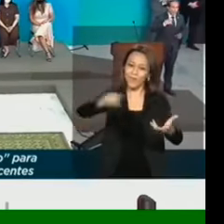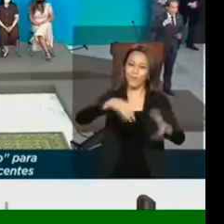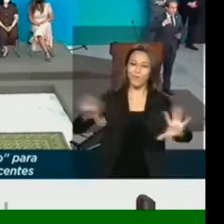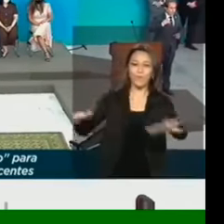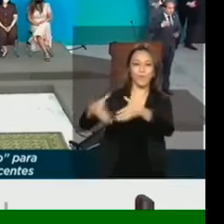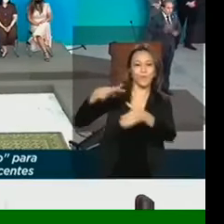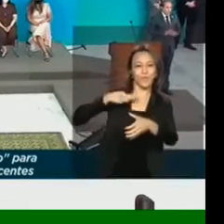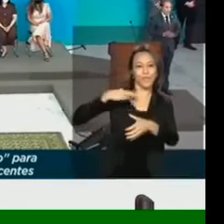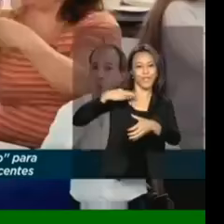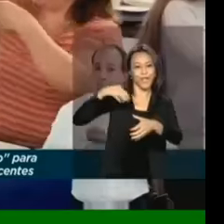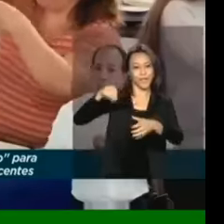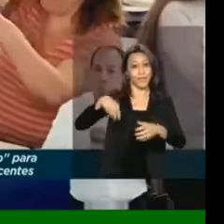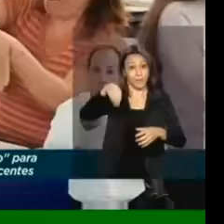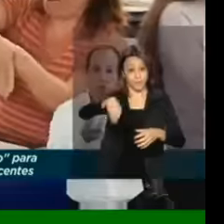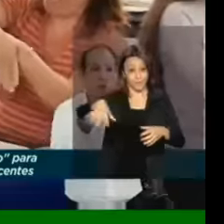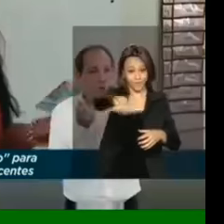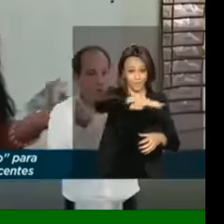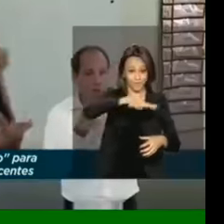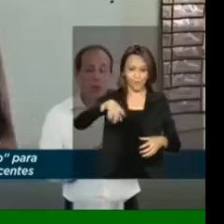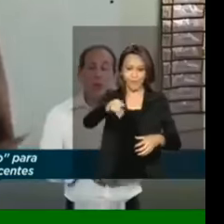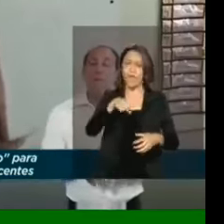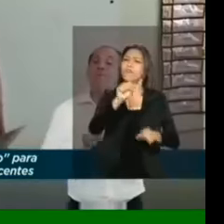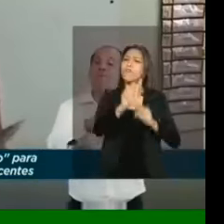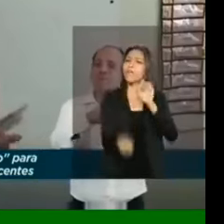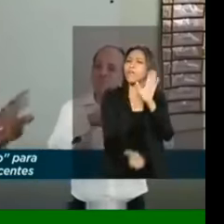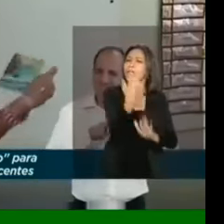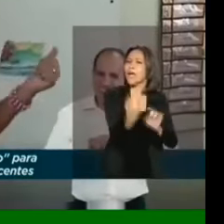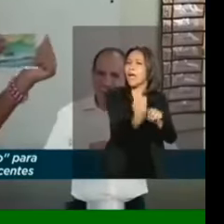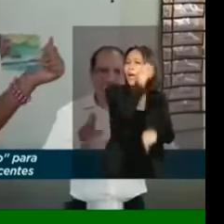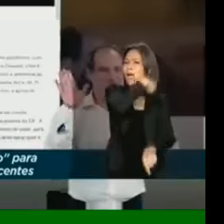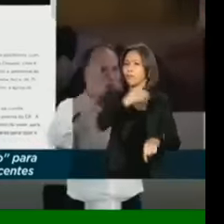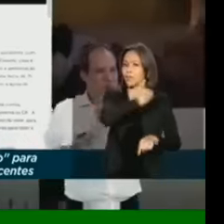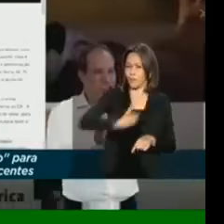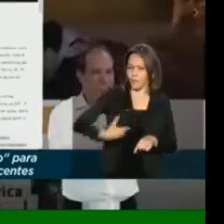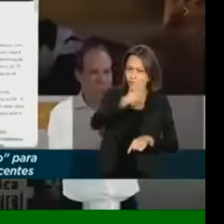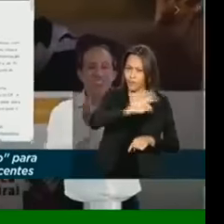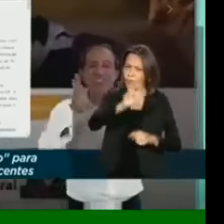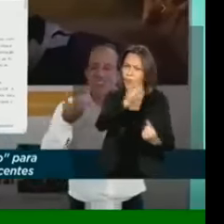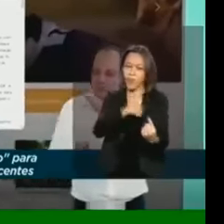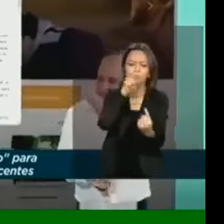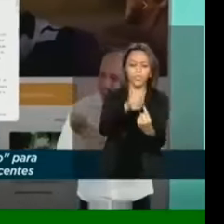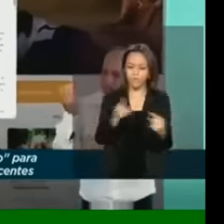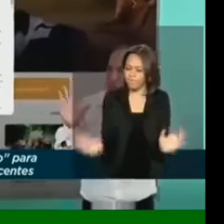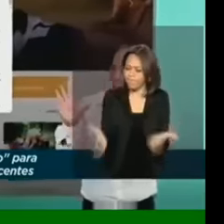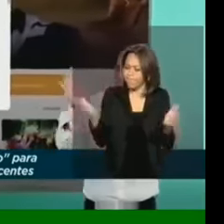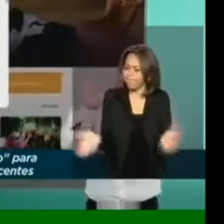no Palácio do Planalto. O programa foi criado pelo governo para incentivar a